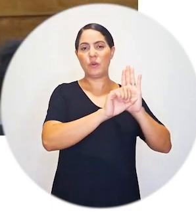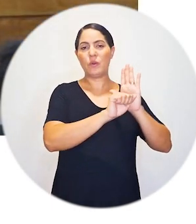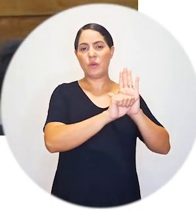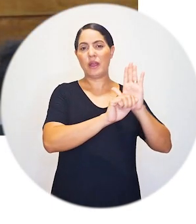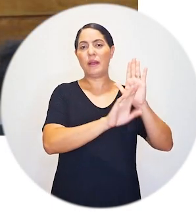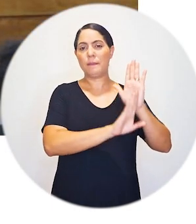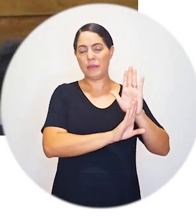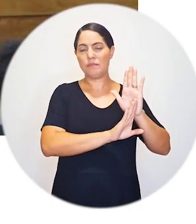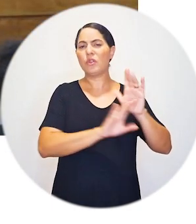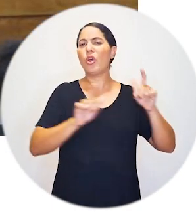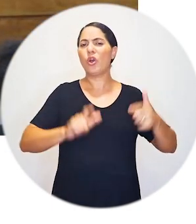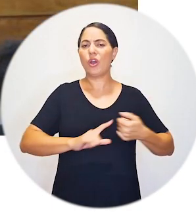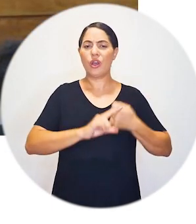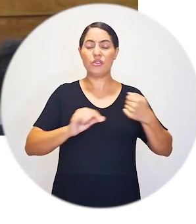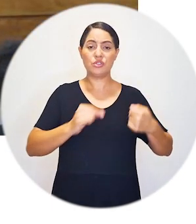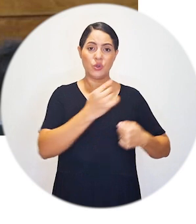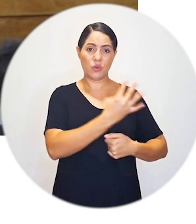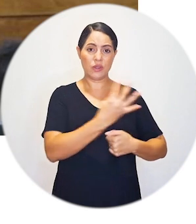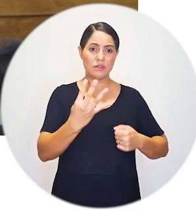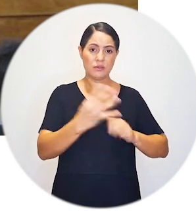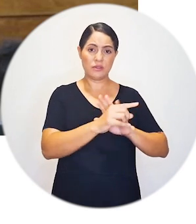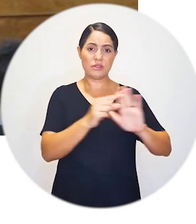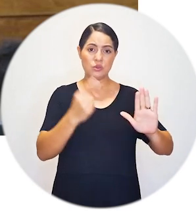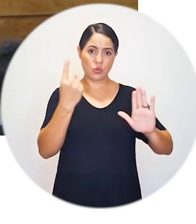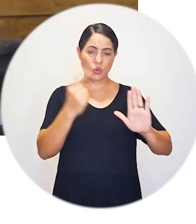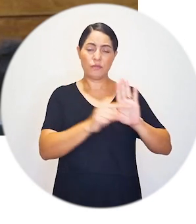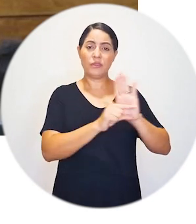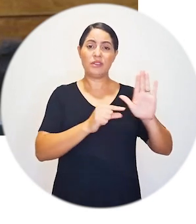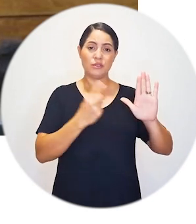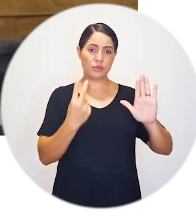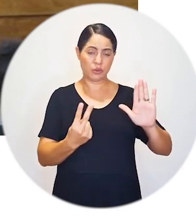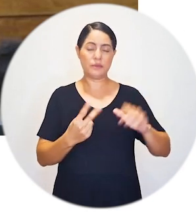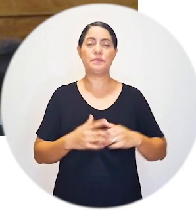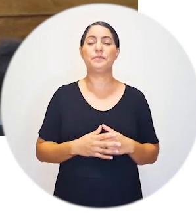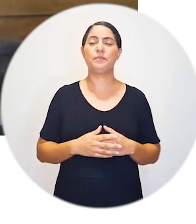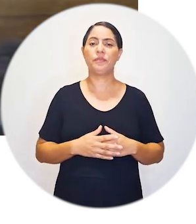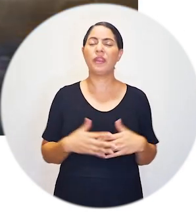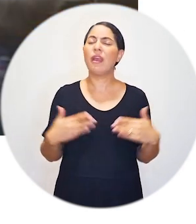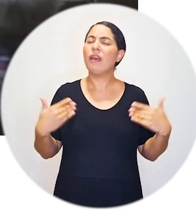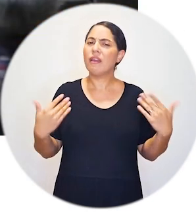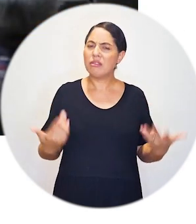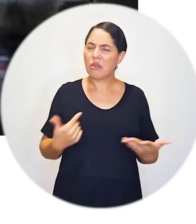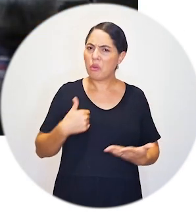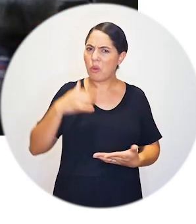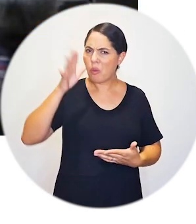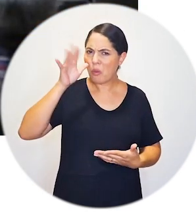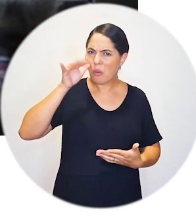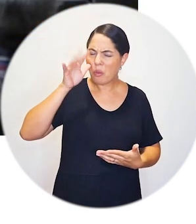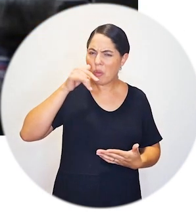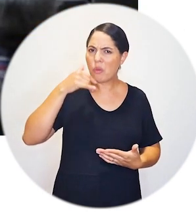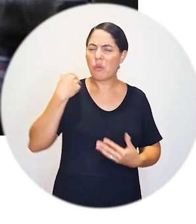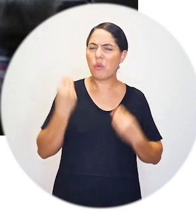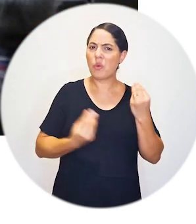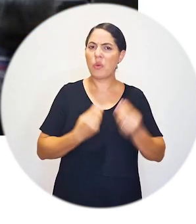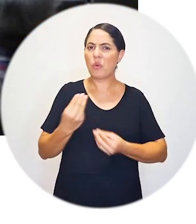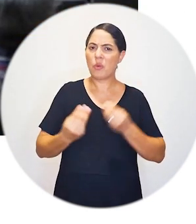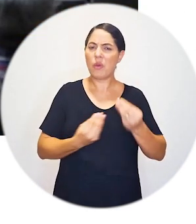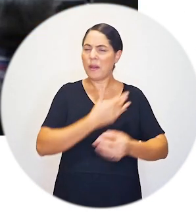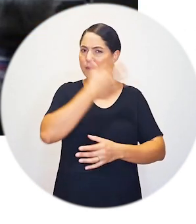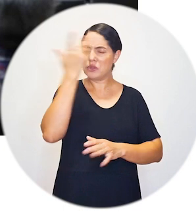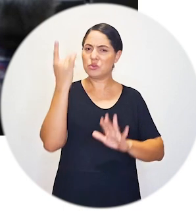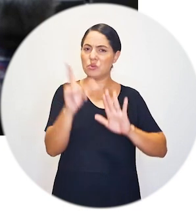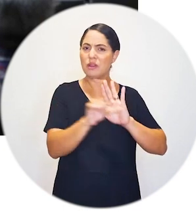artigo 44, incisos 1 e 2. E eu acho muito curioso que o legislador ele colocou no inciso